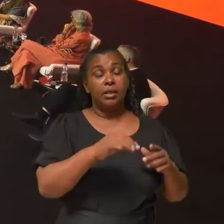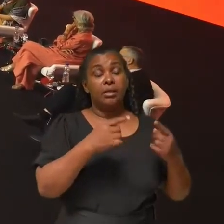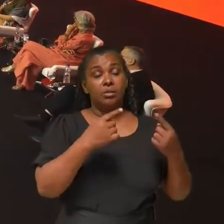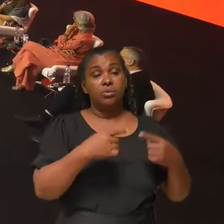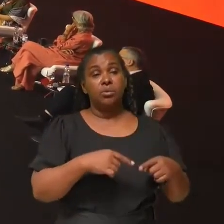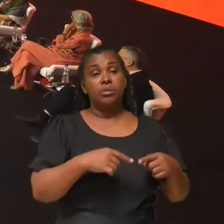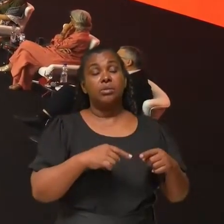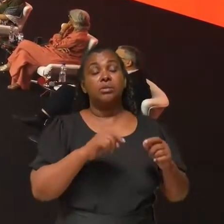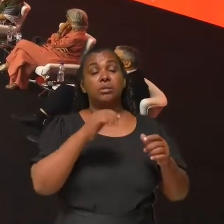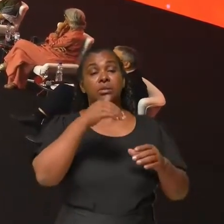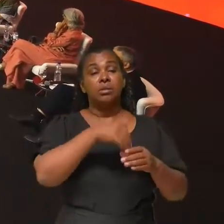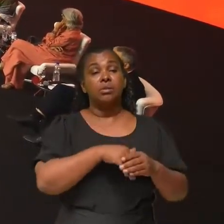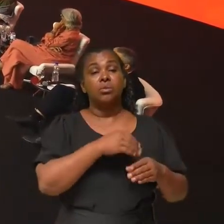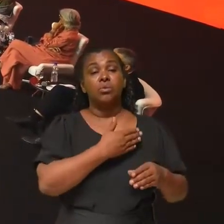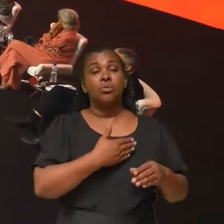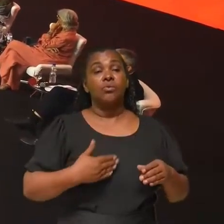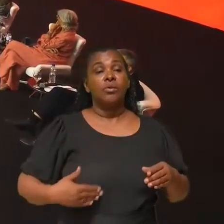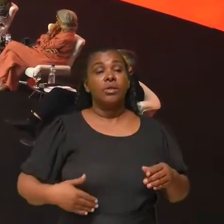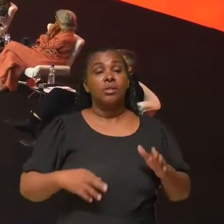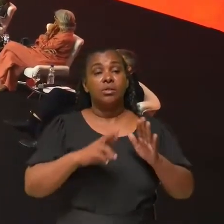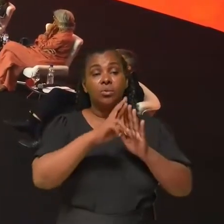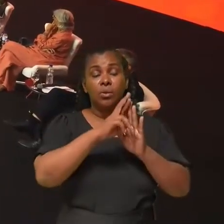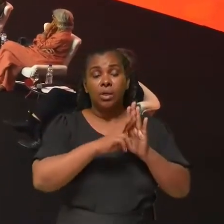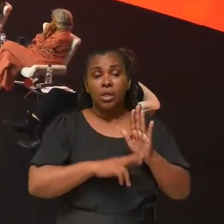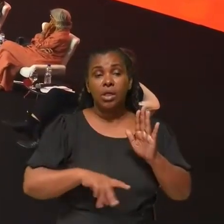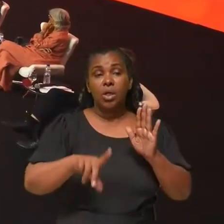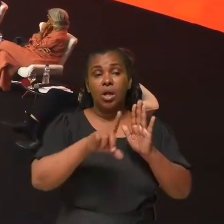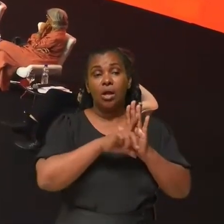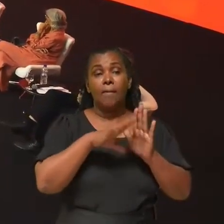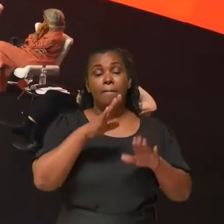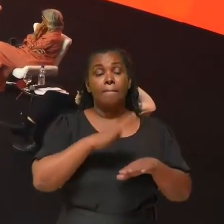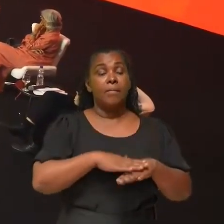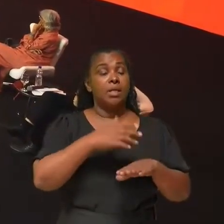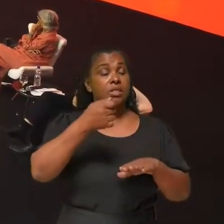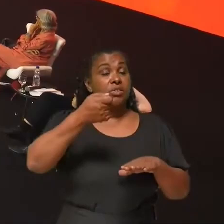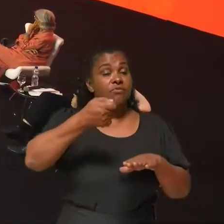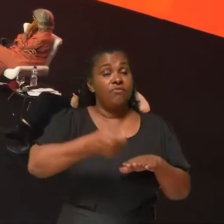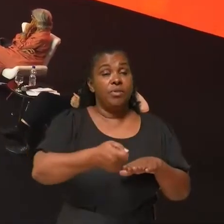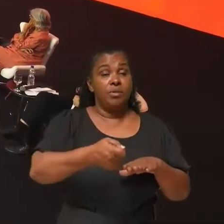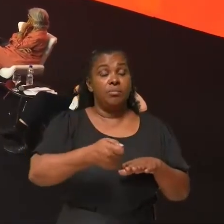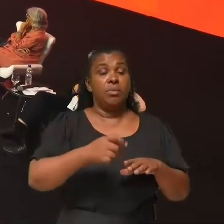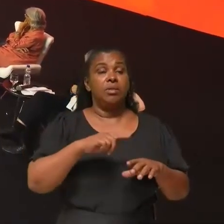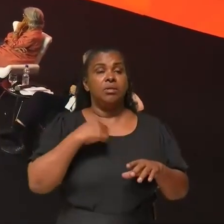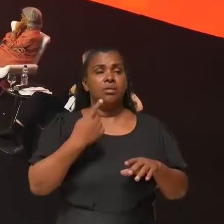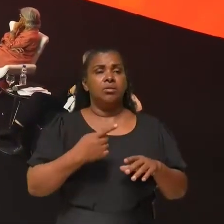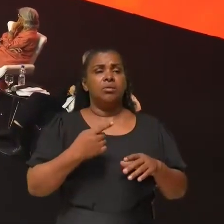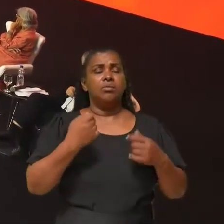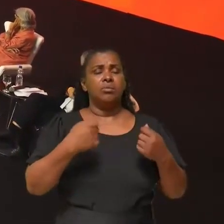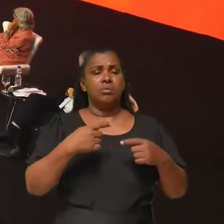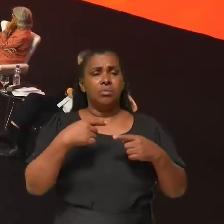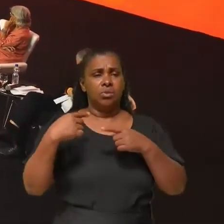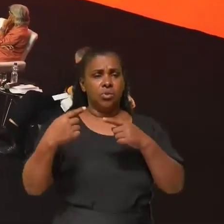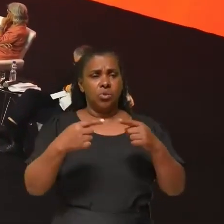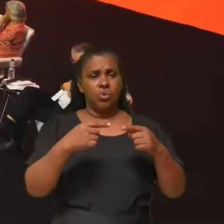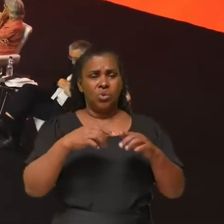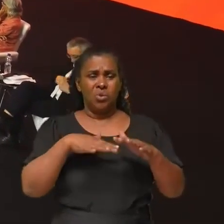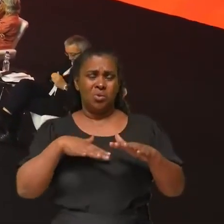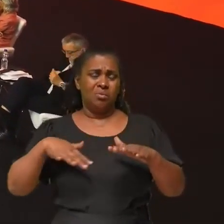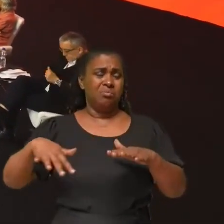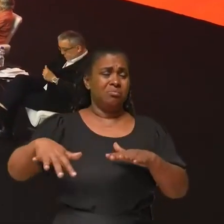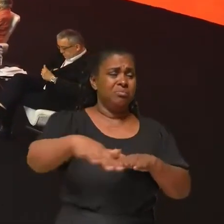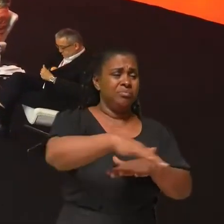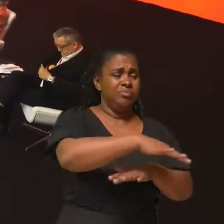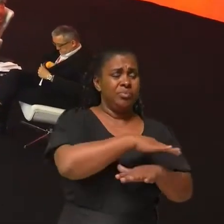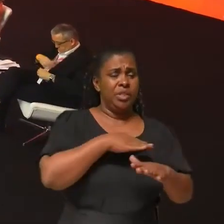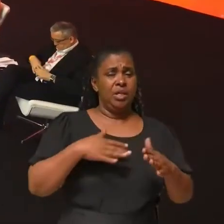É fundamental que no processo de regulamentação a gente não dispute apenas o periférico e a limitação da disputa que o próprio